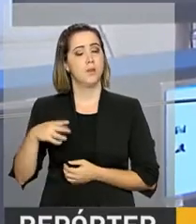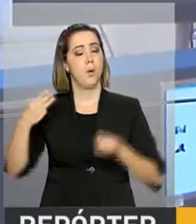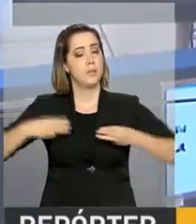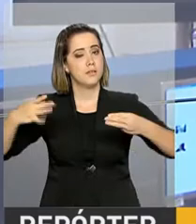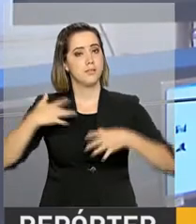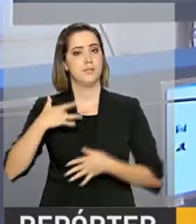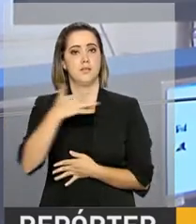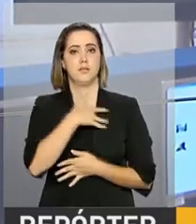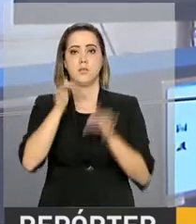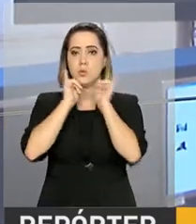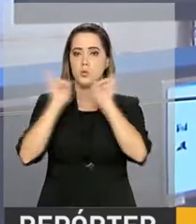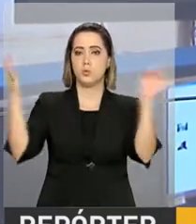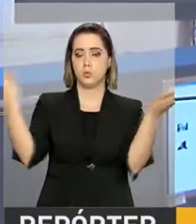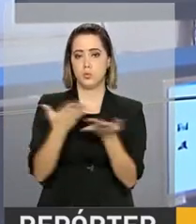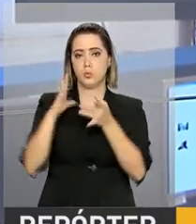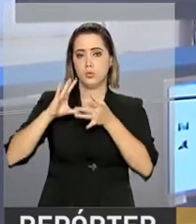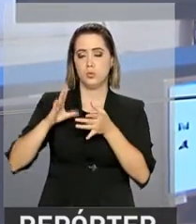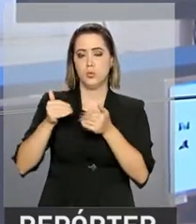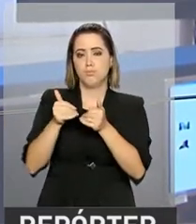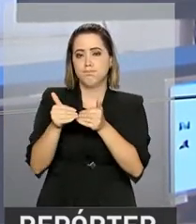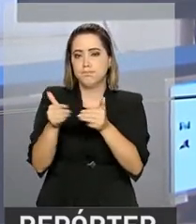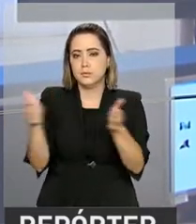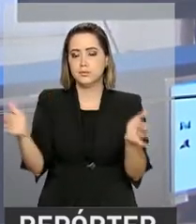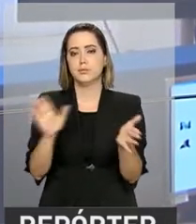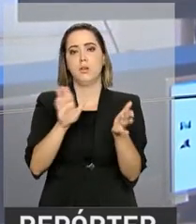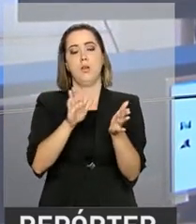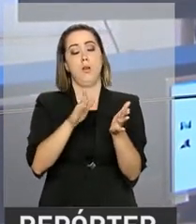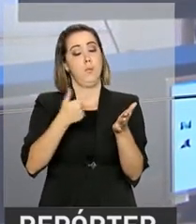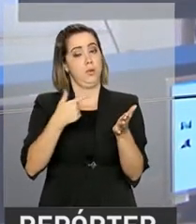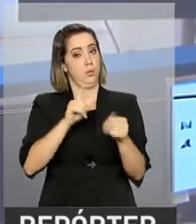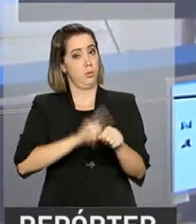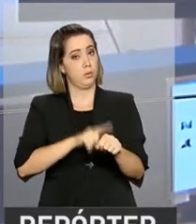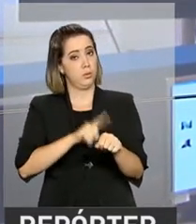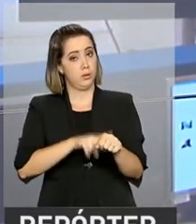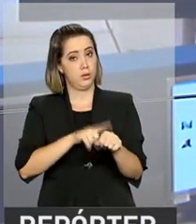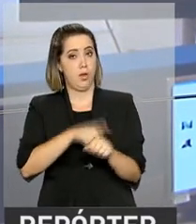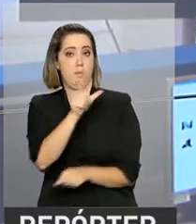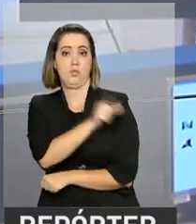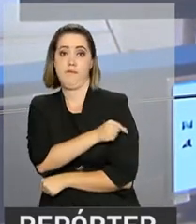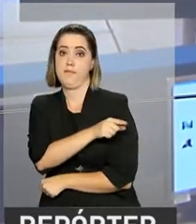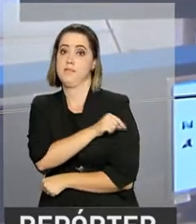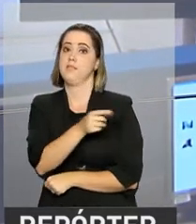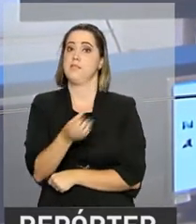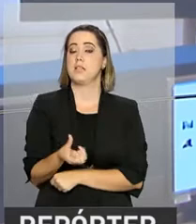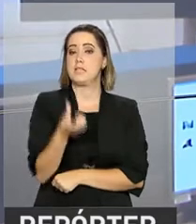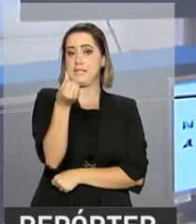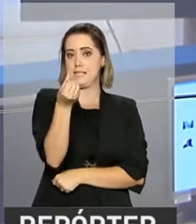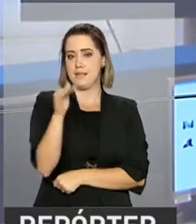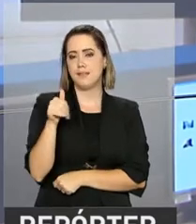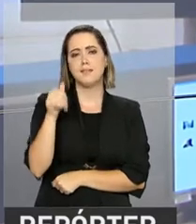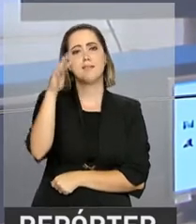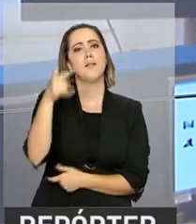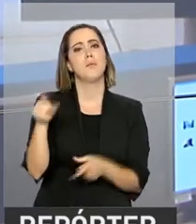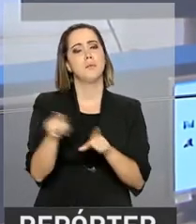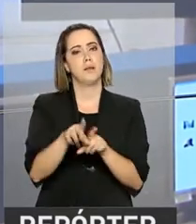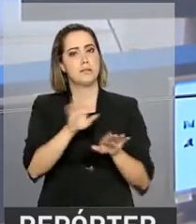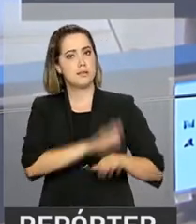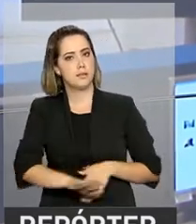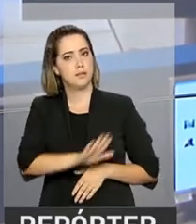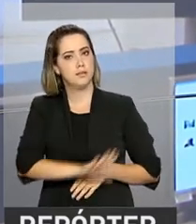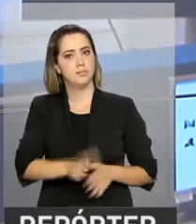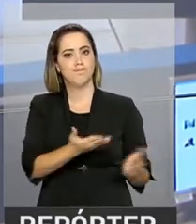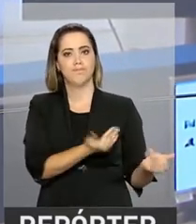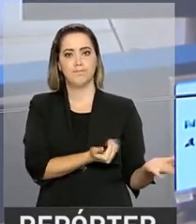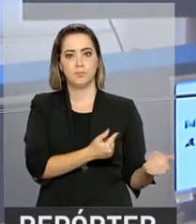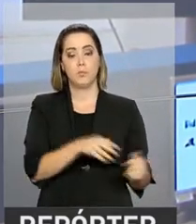Saúde anunciou hoje a ampliação do calendário de vacinação com mais 6 vacinas para crianças, adolescentes e adultos.